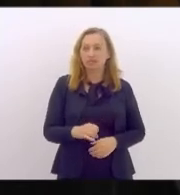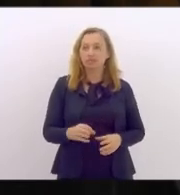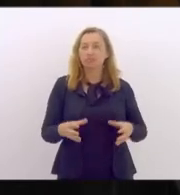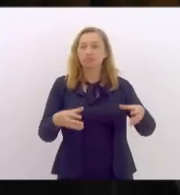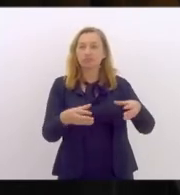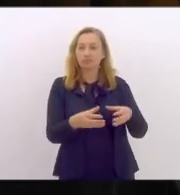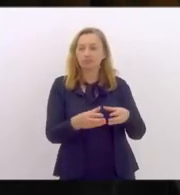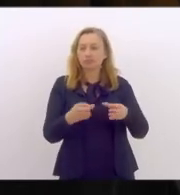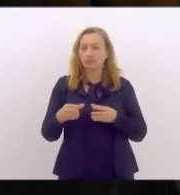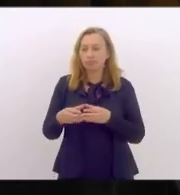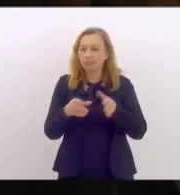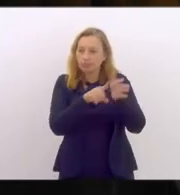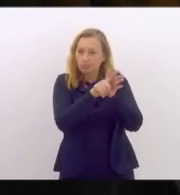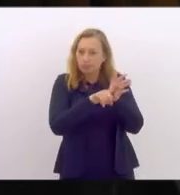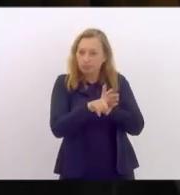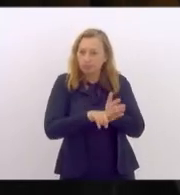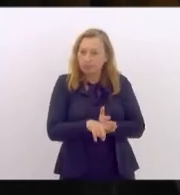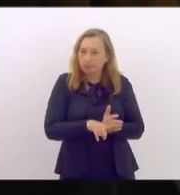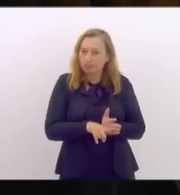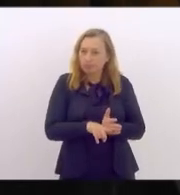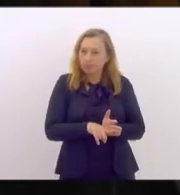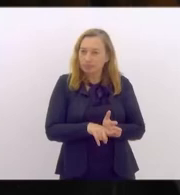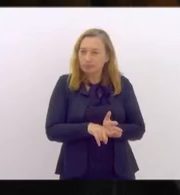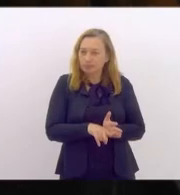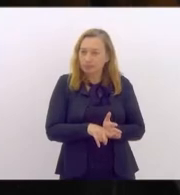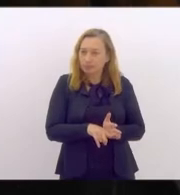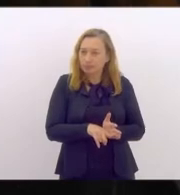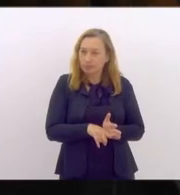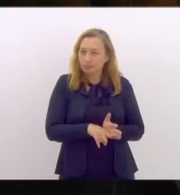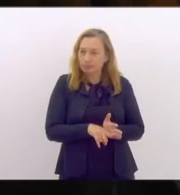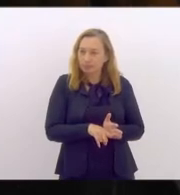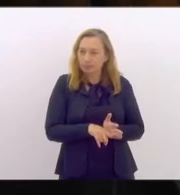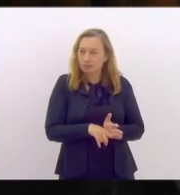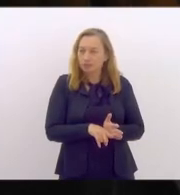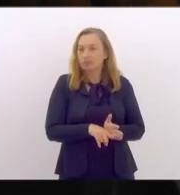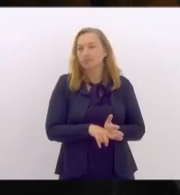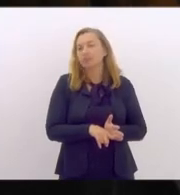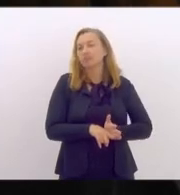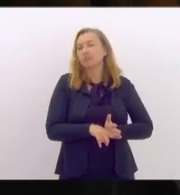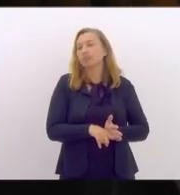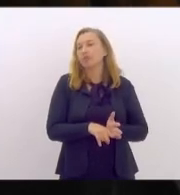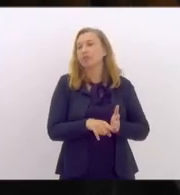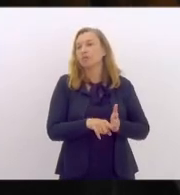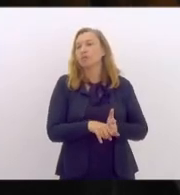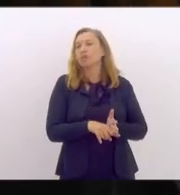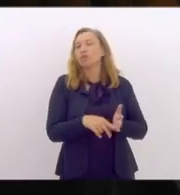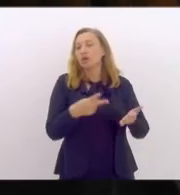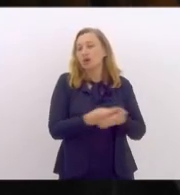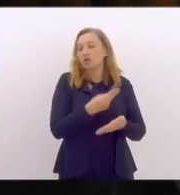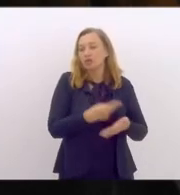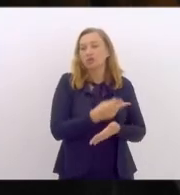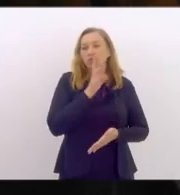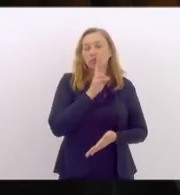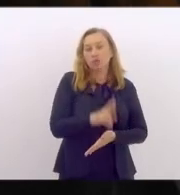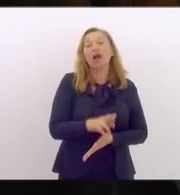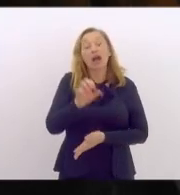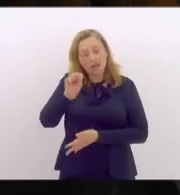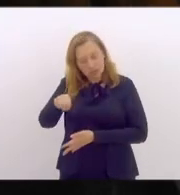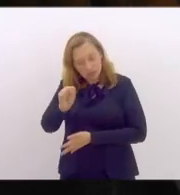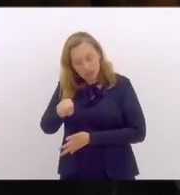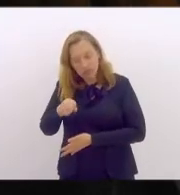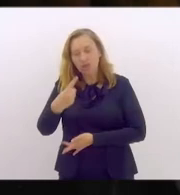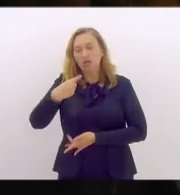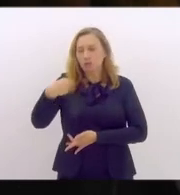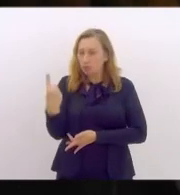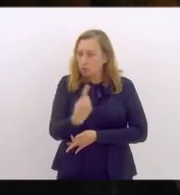estão adulterando seus resultados por alguma razão Aí sim né Nós vamos